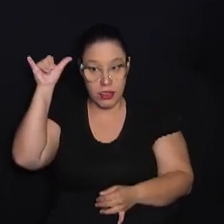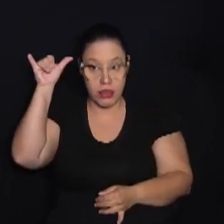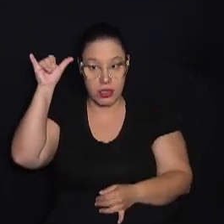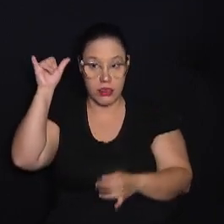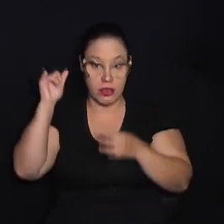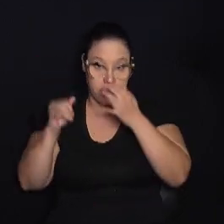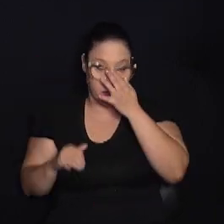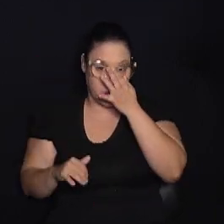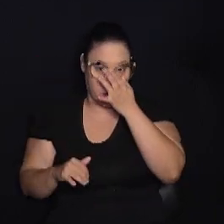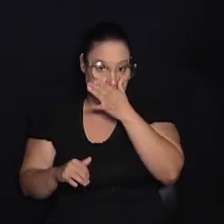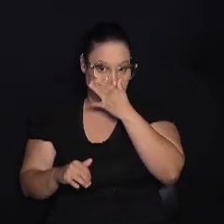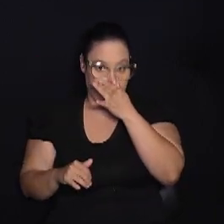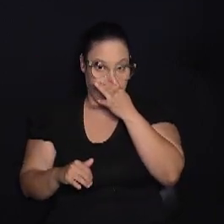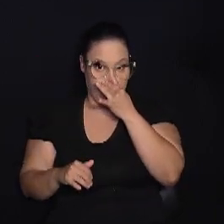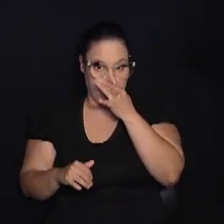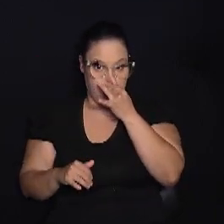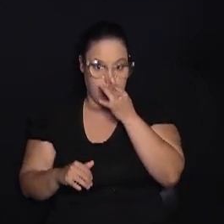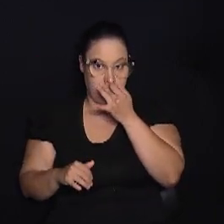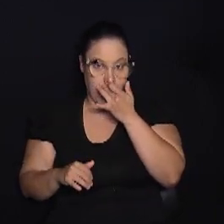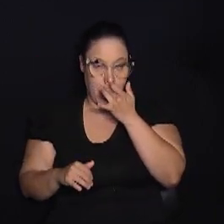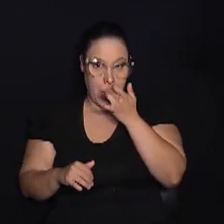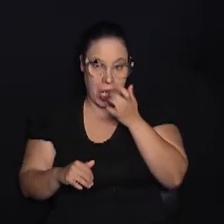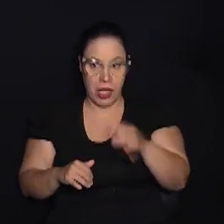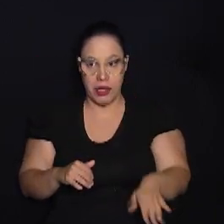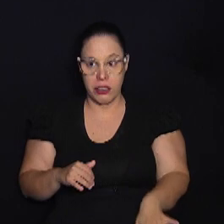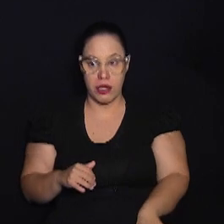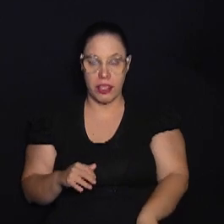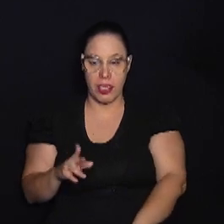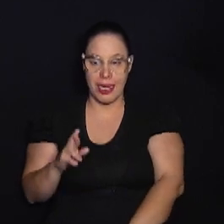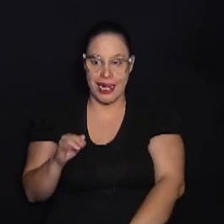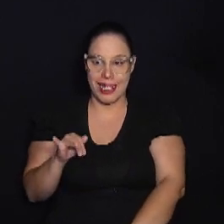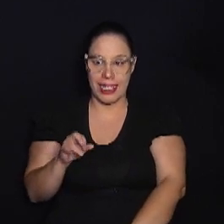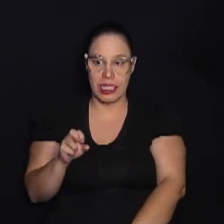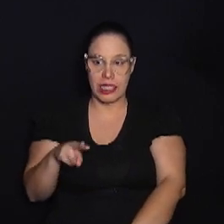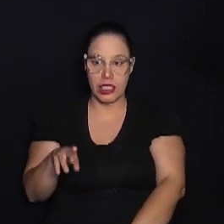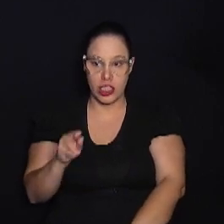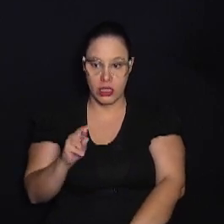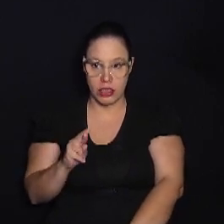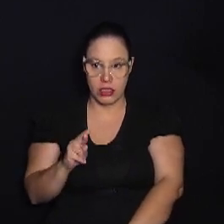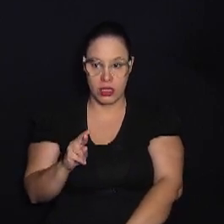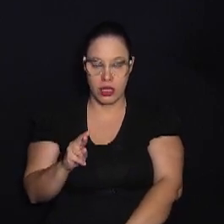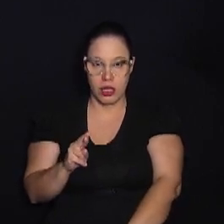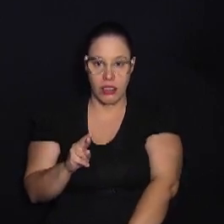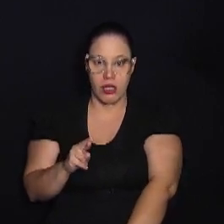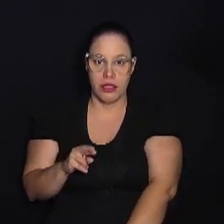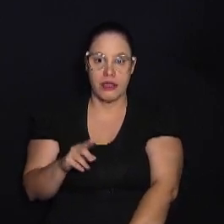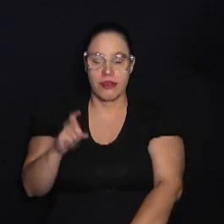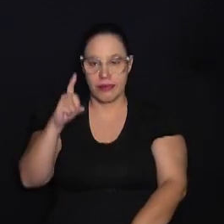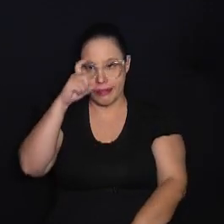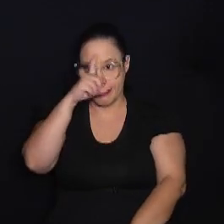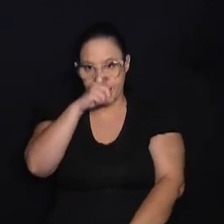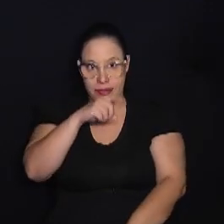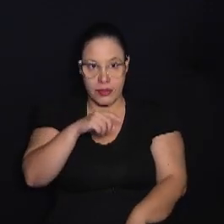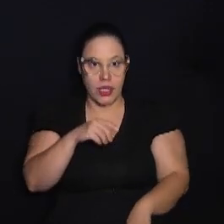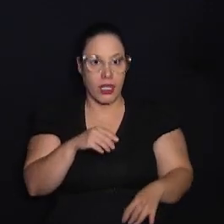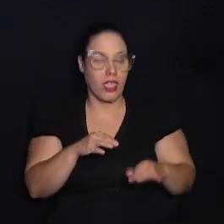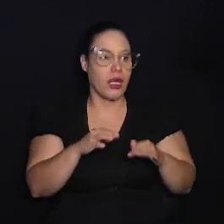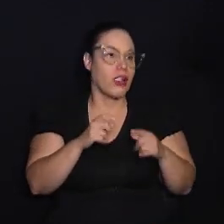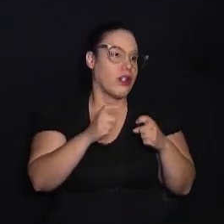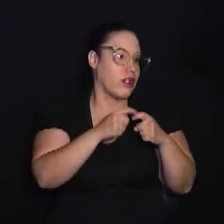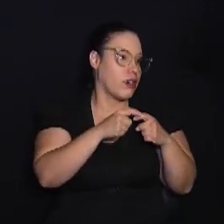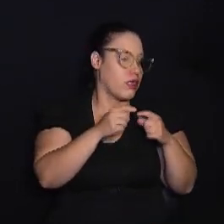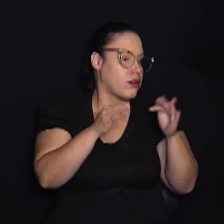primeiros anos, até completar 5 anos, né, que é o nosso ponto que a gente já começa a respirar mais aliviado, mas até